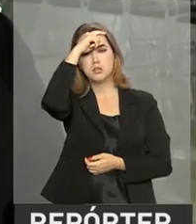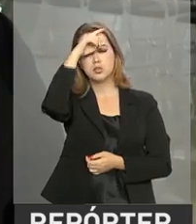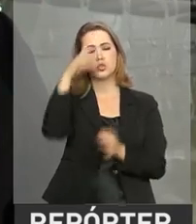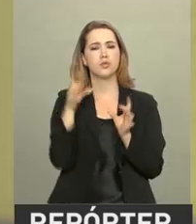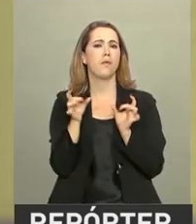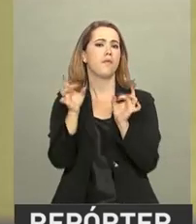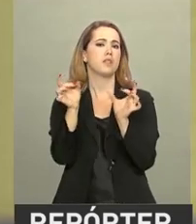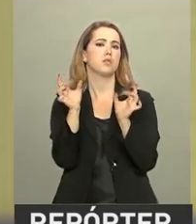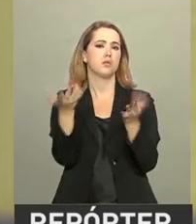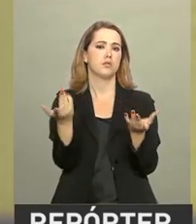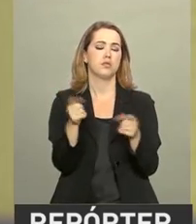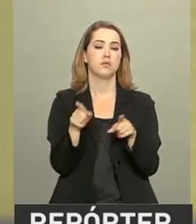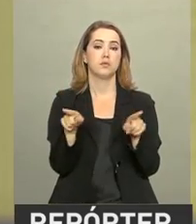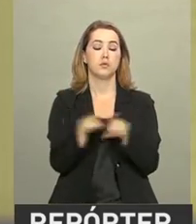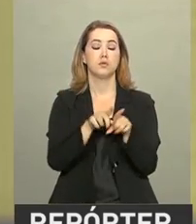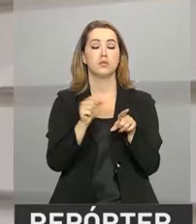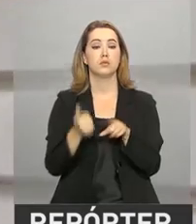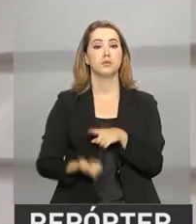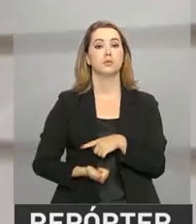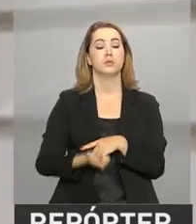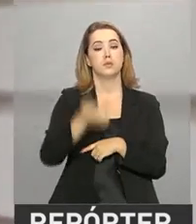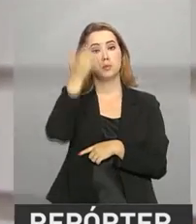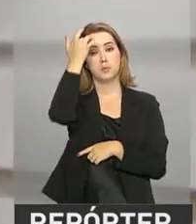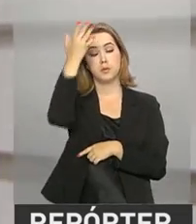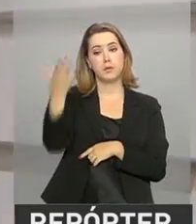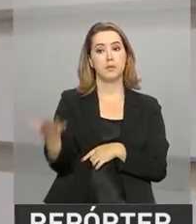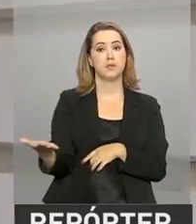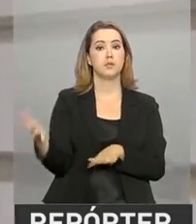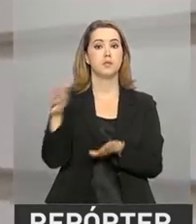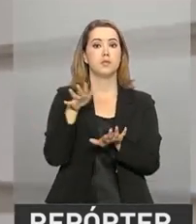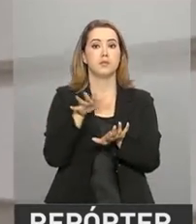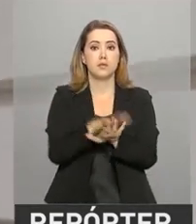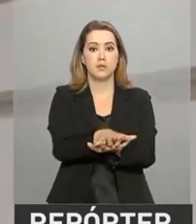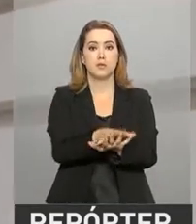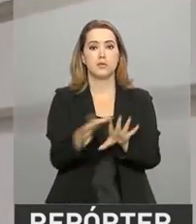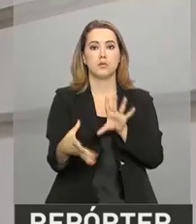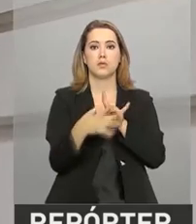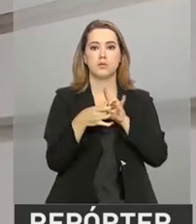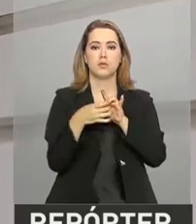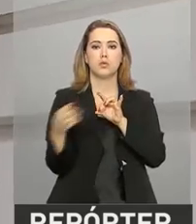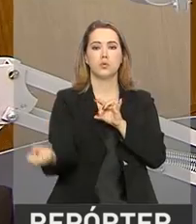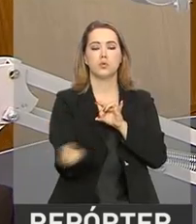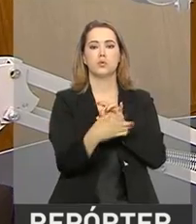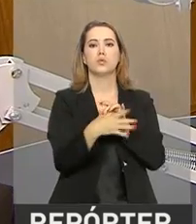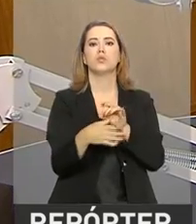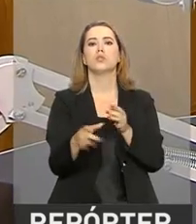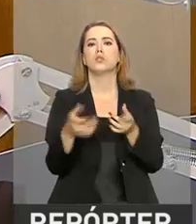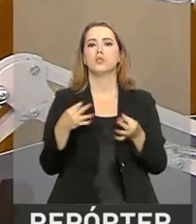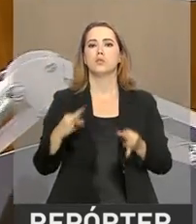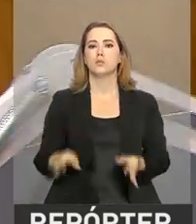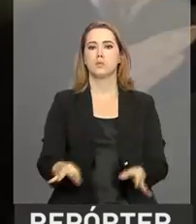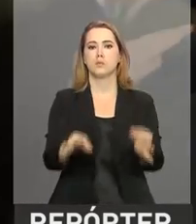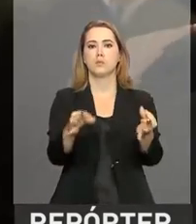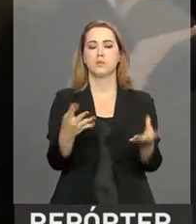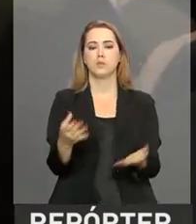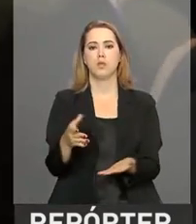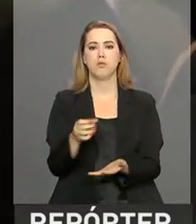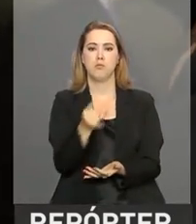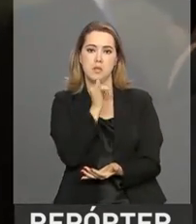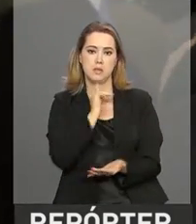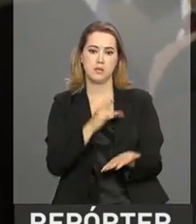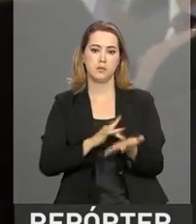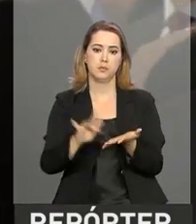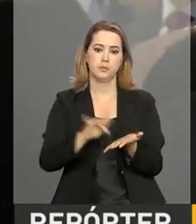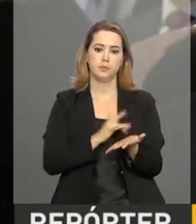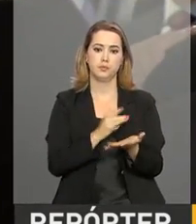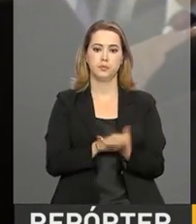no mercado. A medida também vai facilitar a integração das rádios AM com as novas tecnologias, como smartphones. Essa geração que